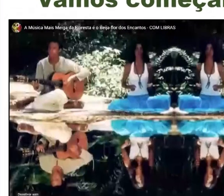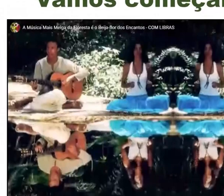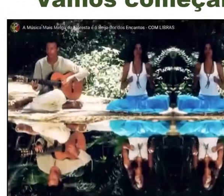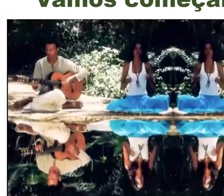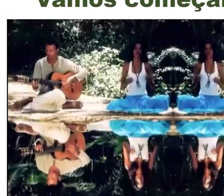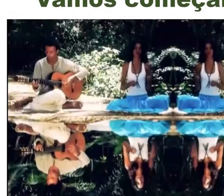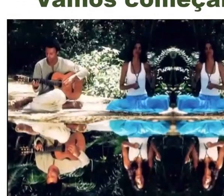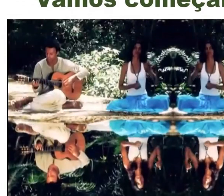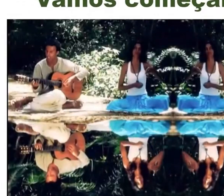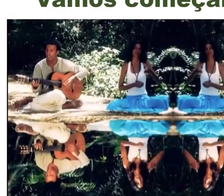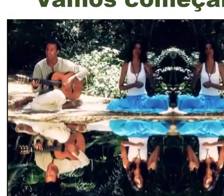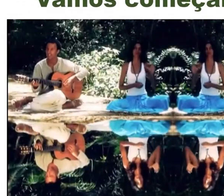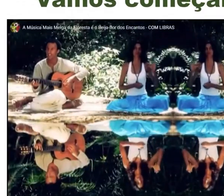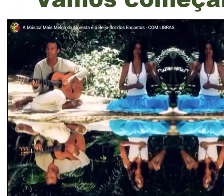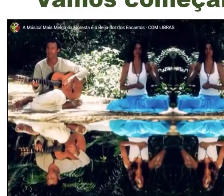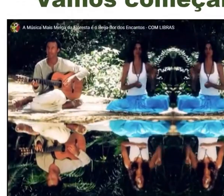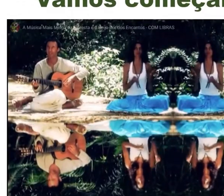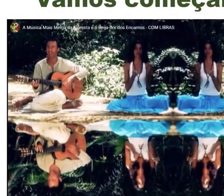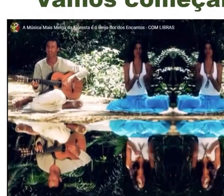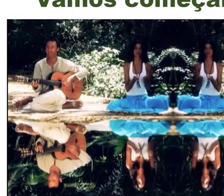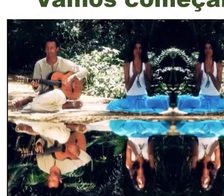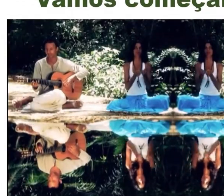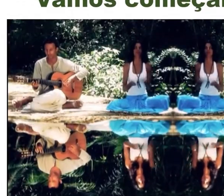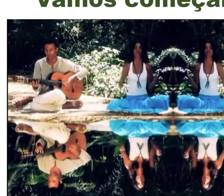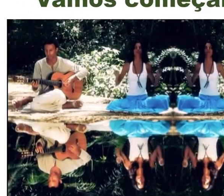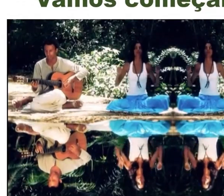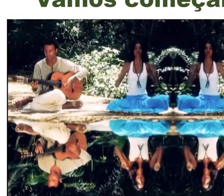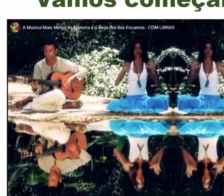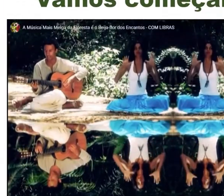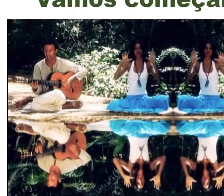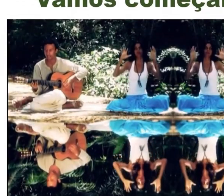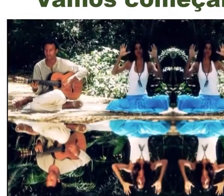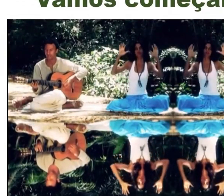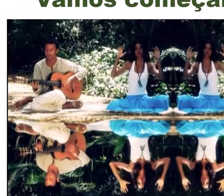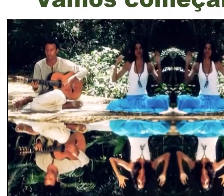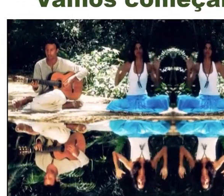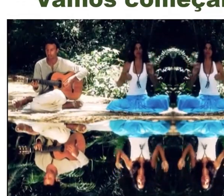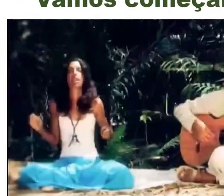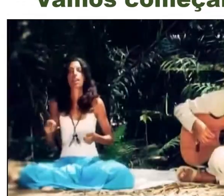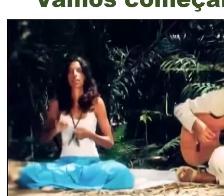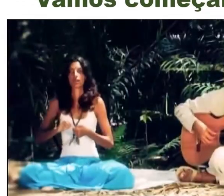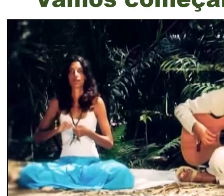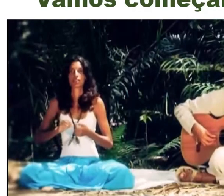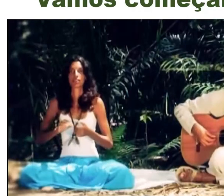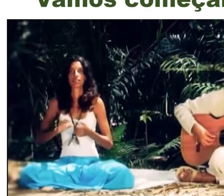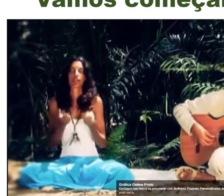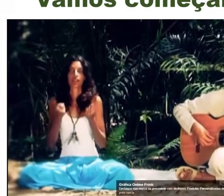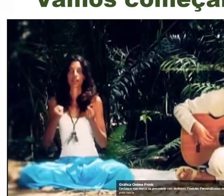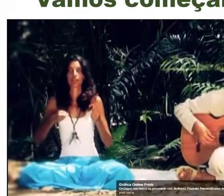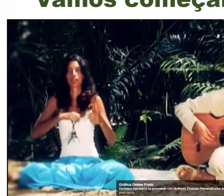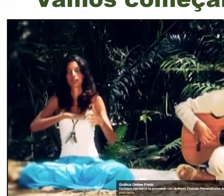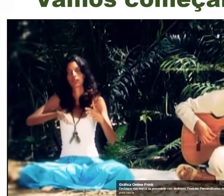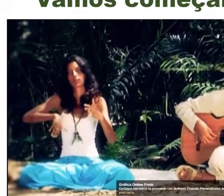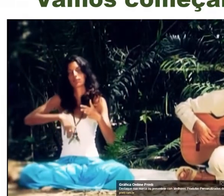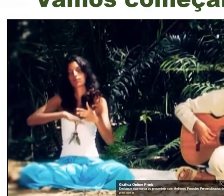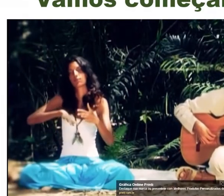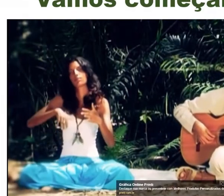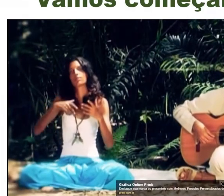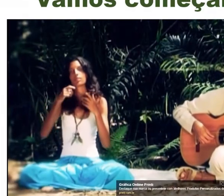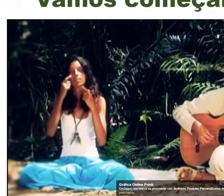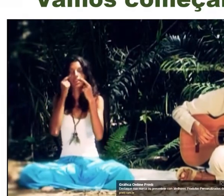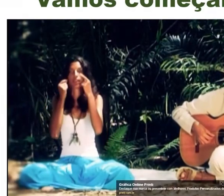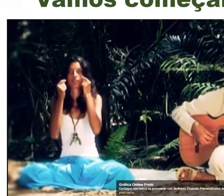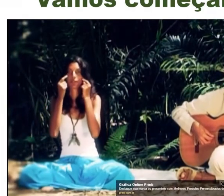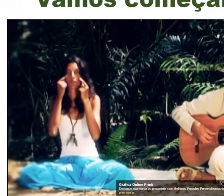A cura chega nos meandros dos encantos E faz secar cada